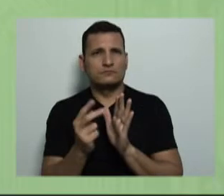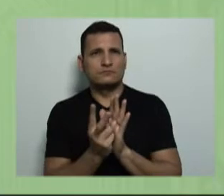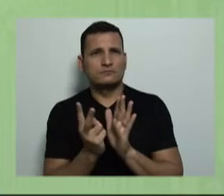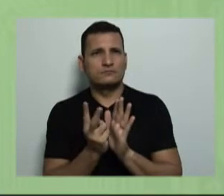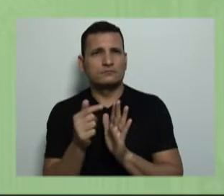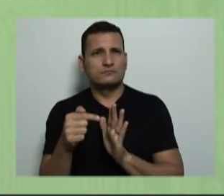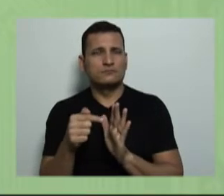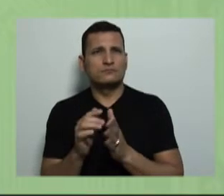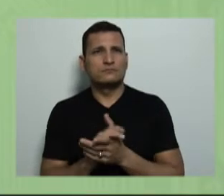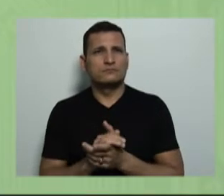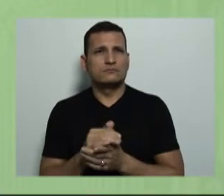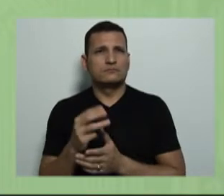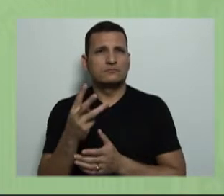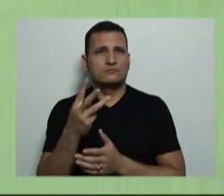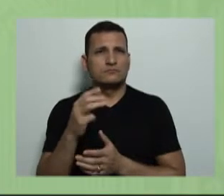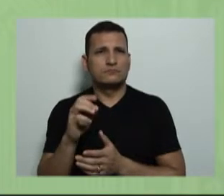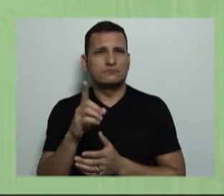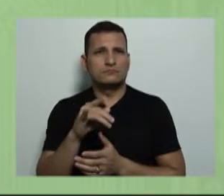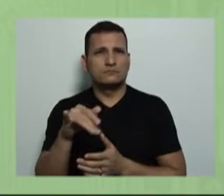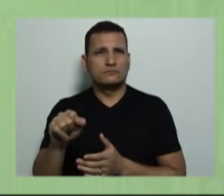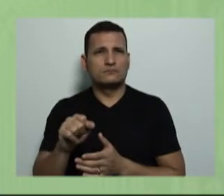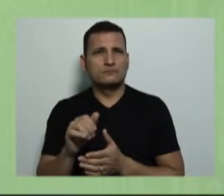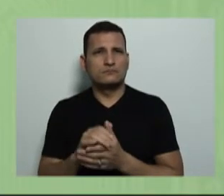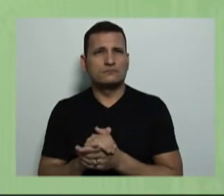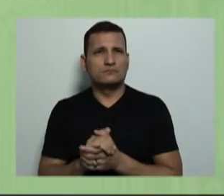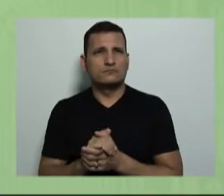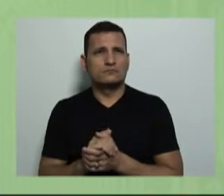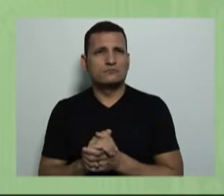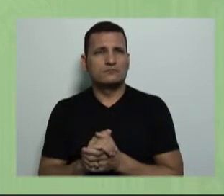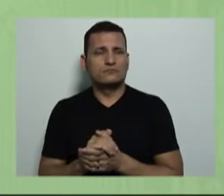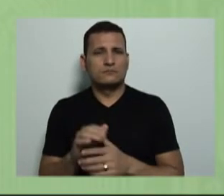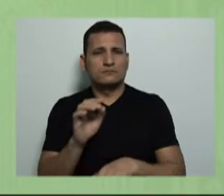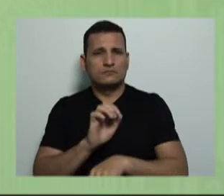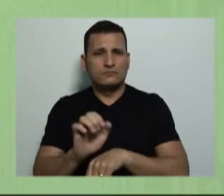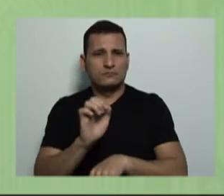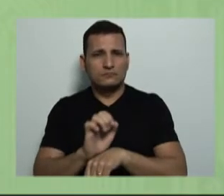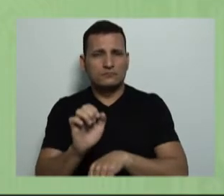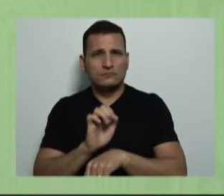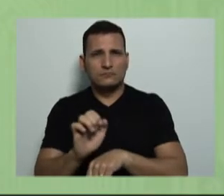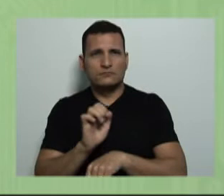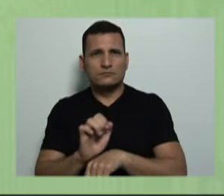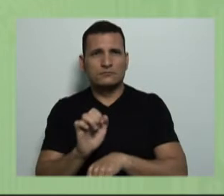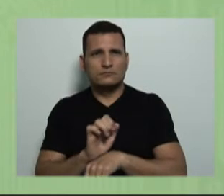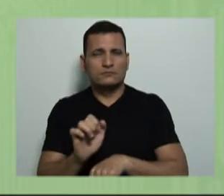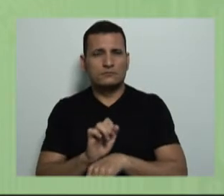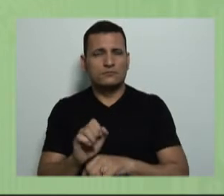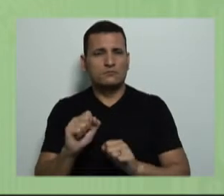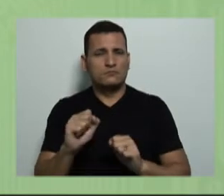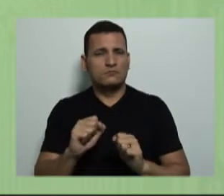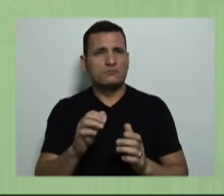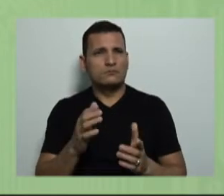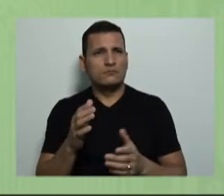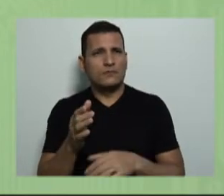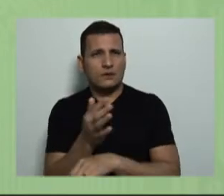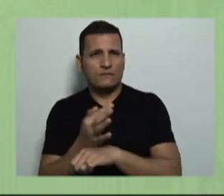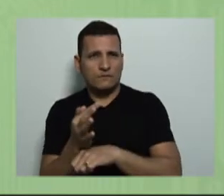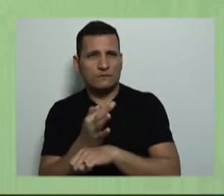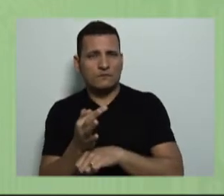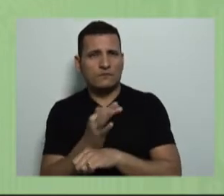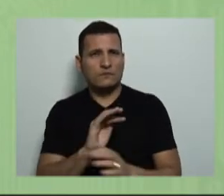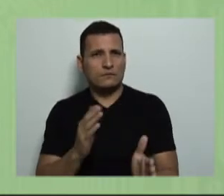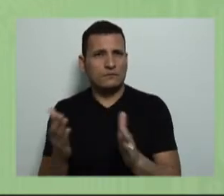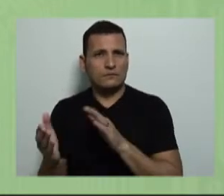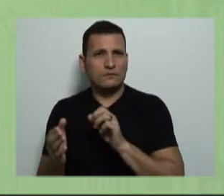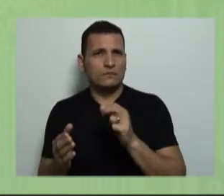parcelados em até 3 etapas, preferencialmente durante as férias ou recessos escolares,